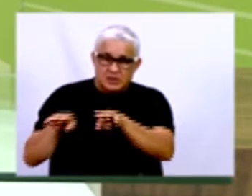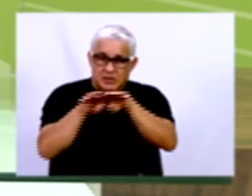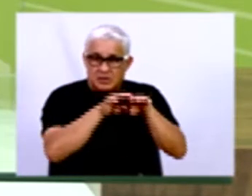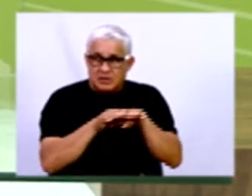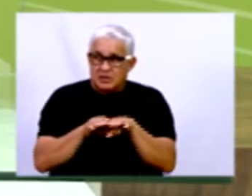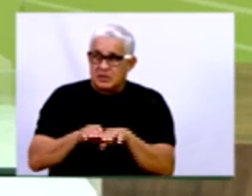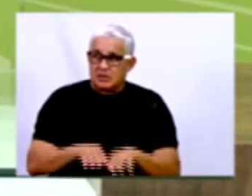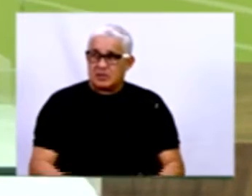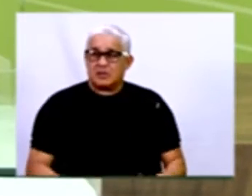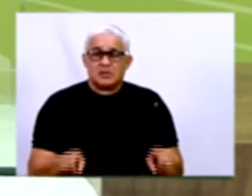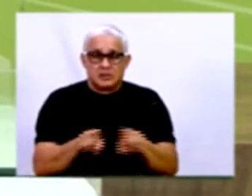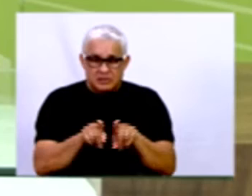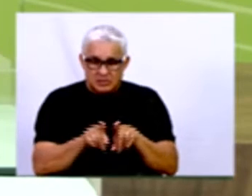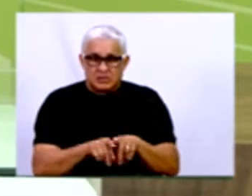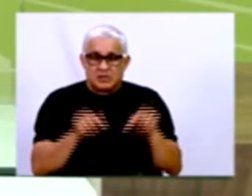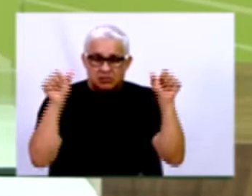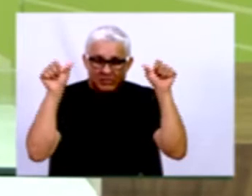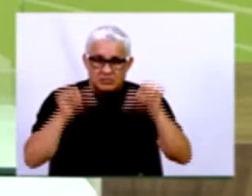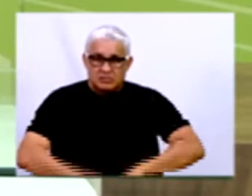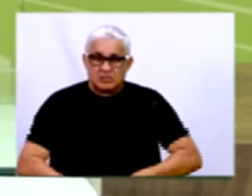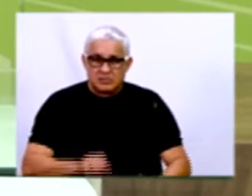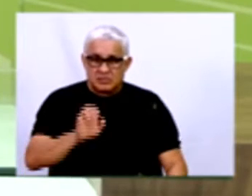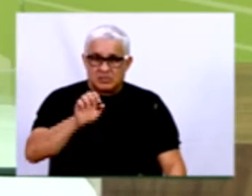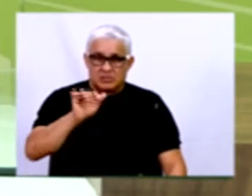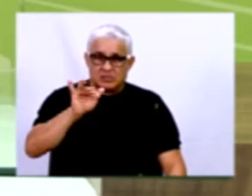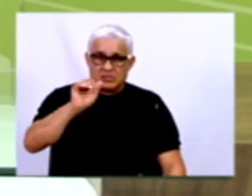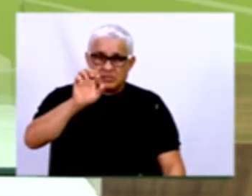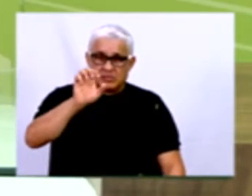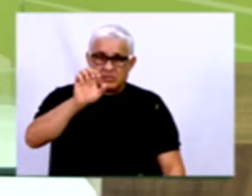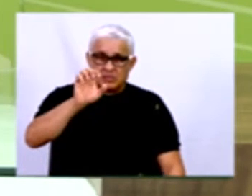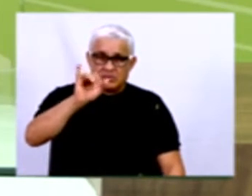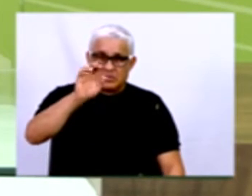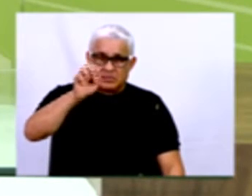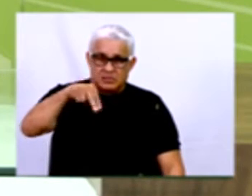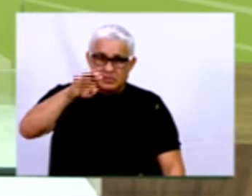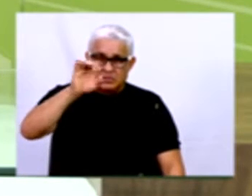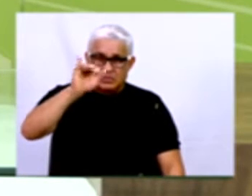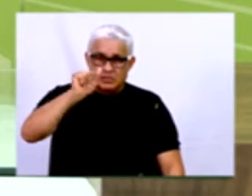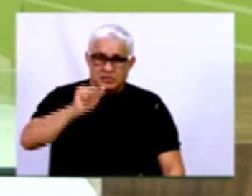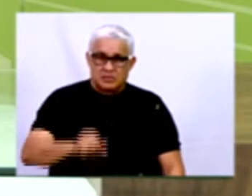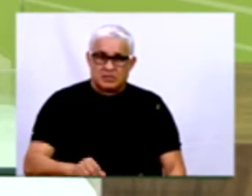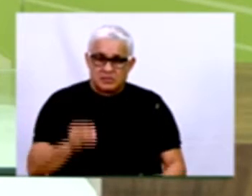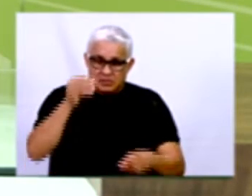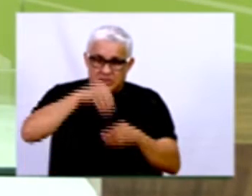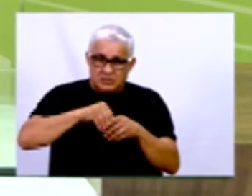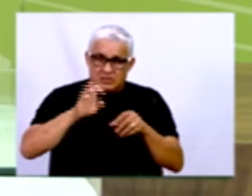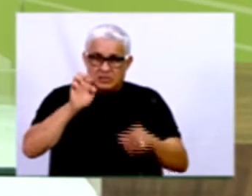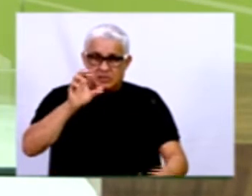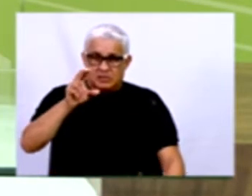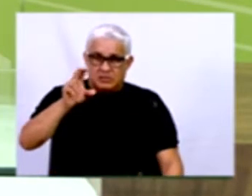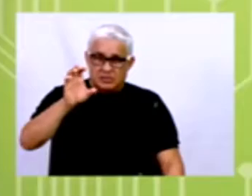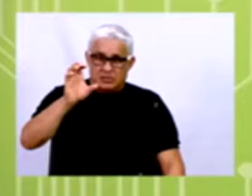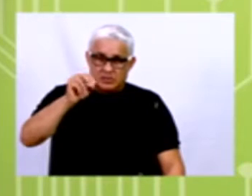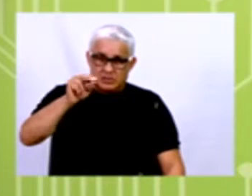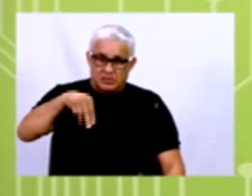vezes vai afetar a questão da eficiência dentro da economia. Perfeito,